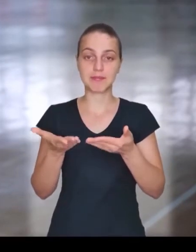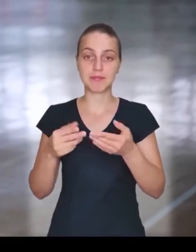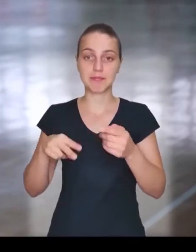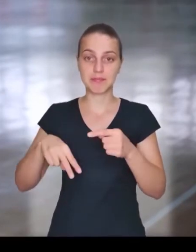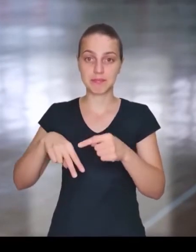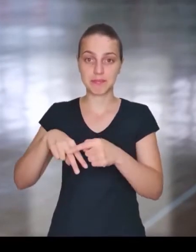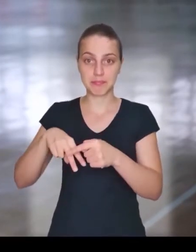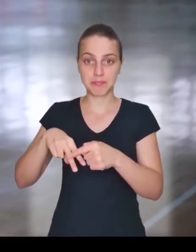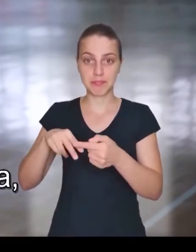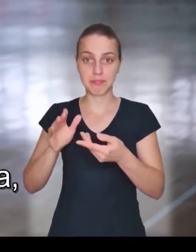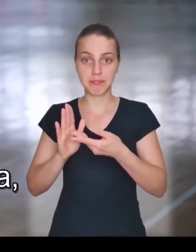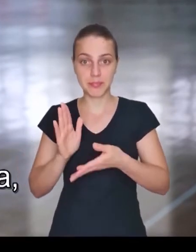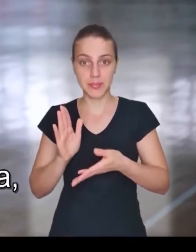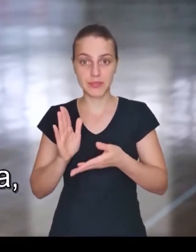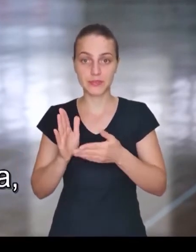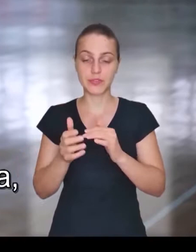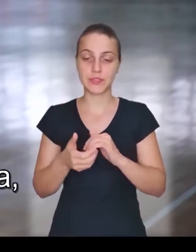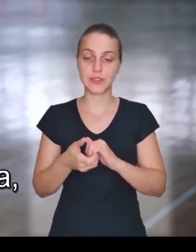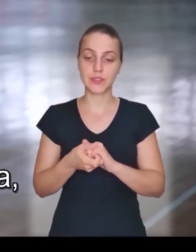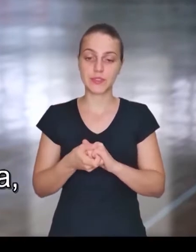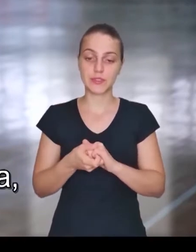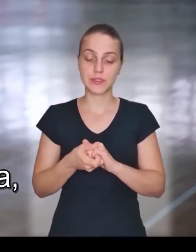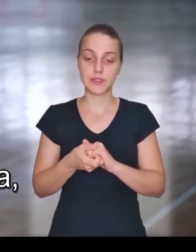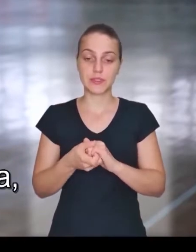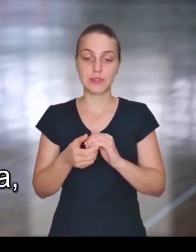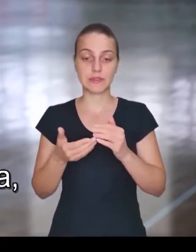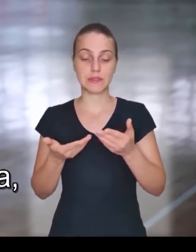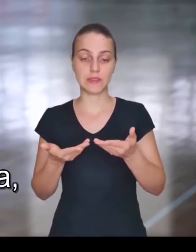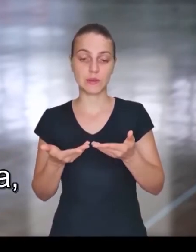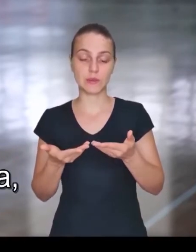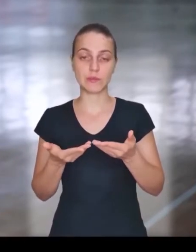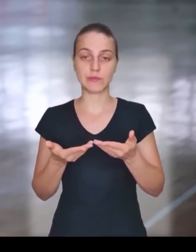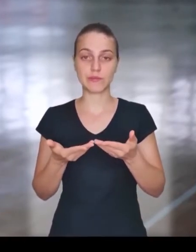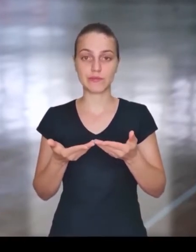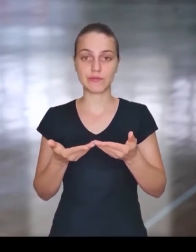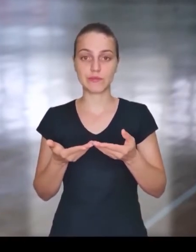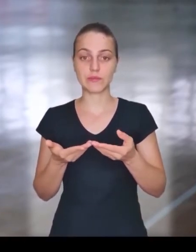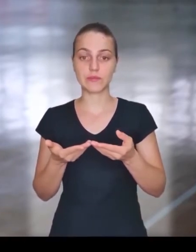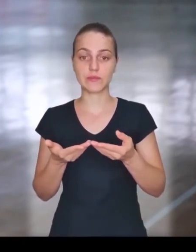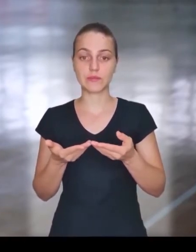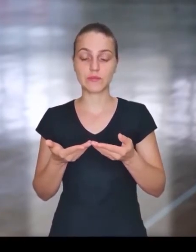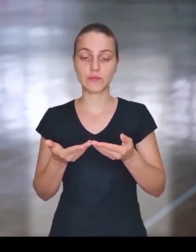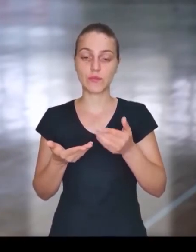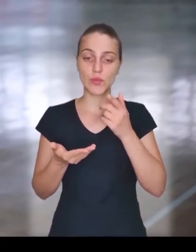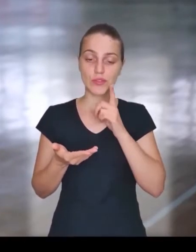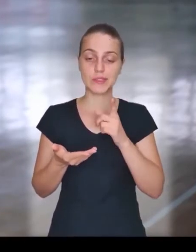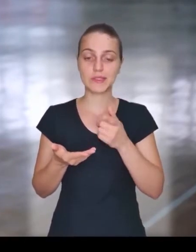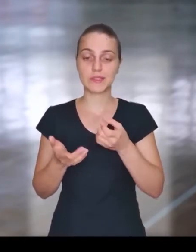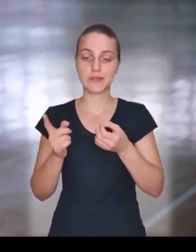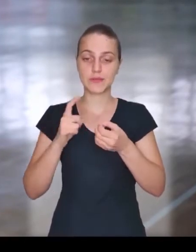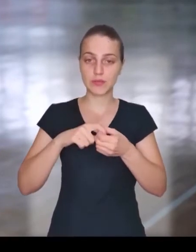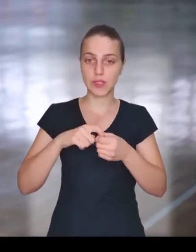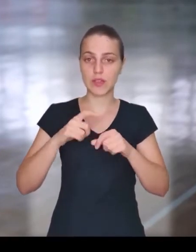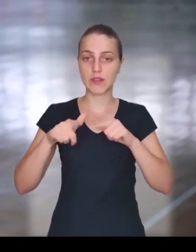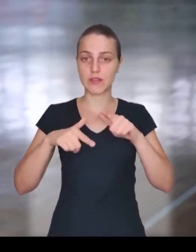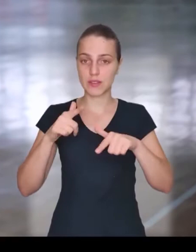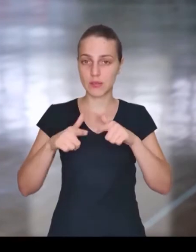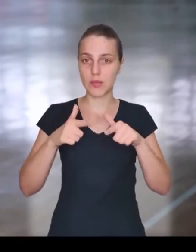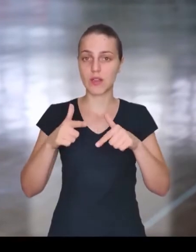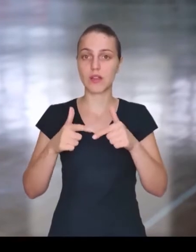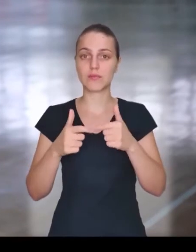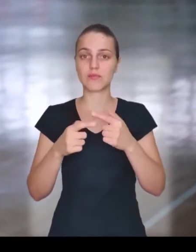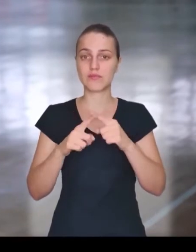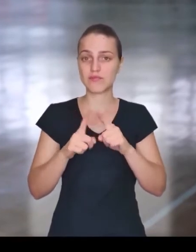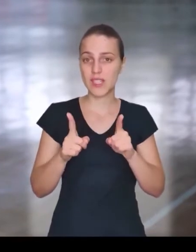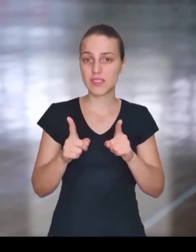inicialmente, mas consegui dar a volta por cima, me recuperei bem e voltei a trabalhar tudo, só que estava faltando alguma